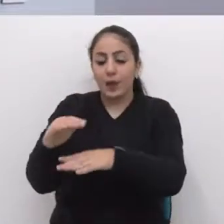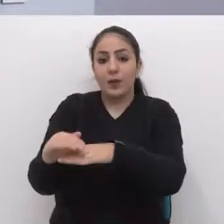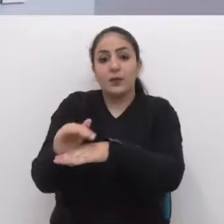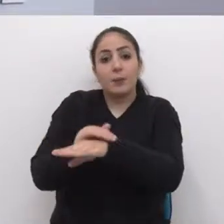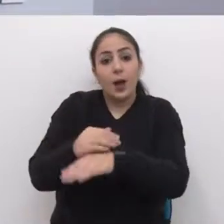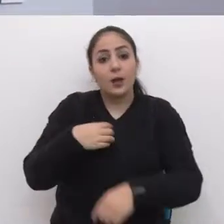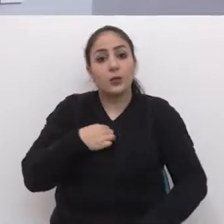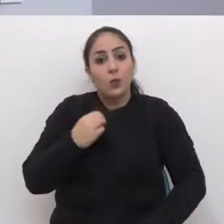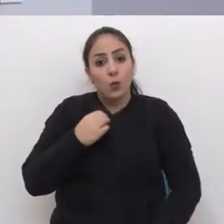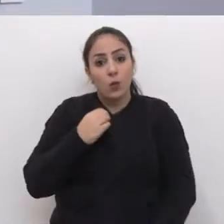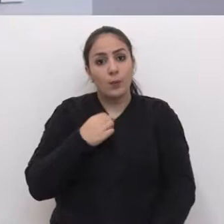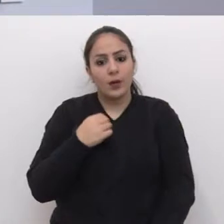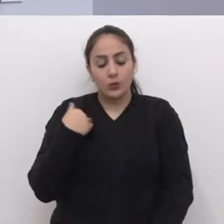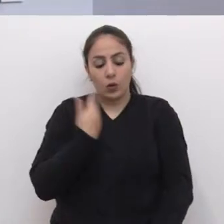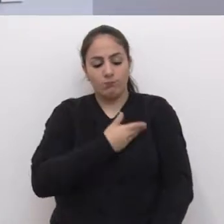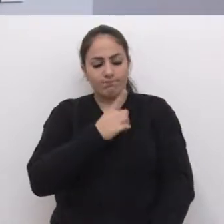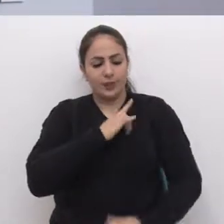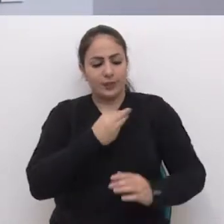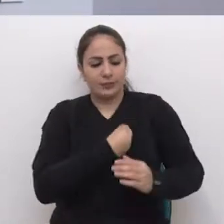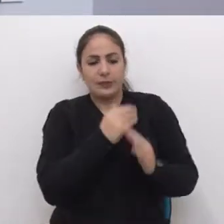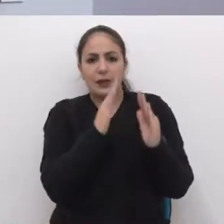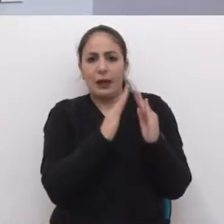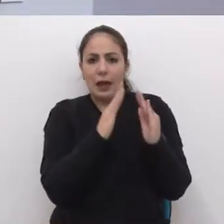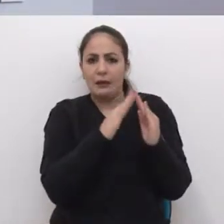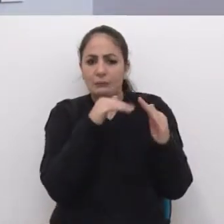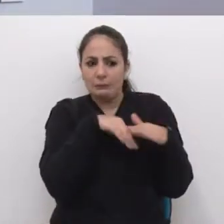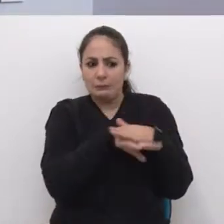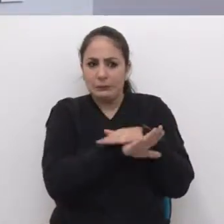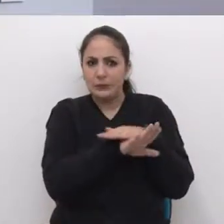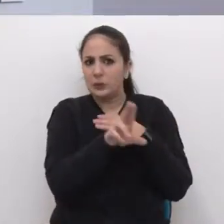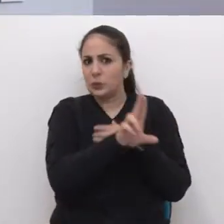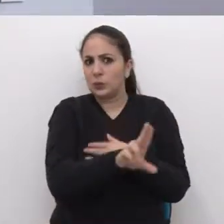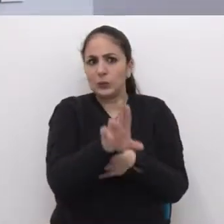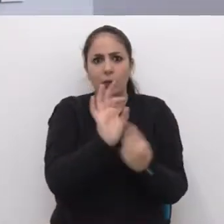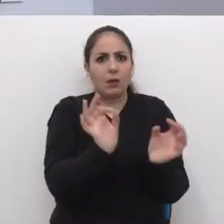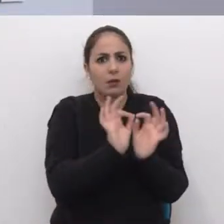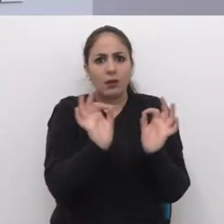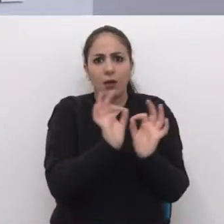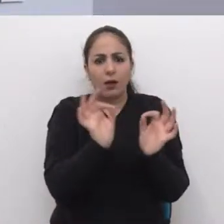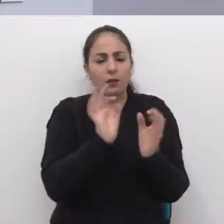sapato, né, que nós temos em casa e que nós acabamos não usando